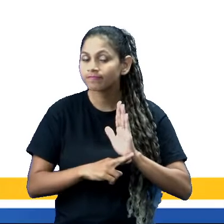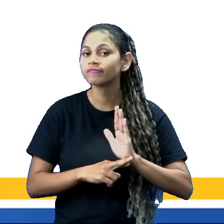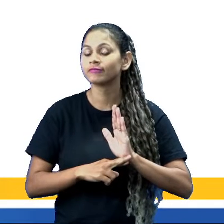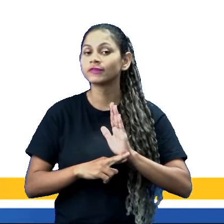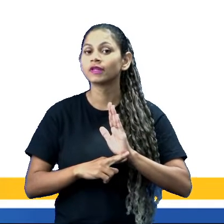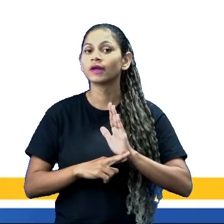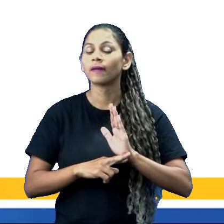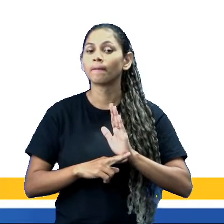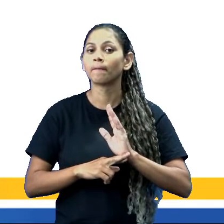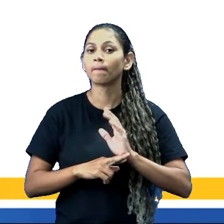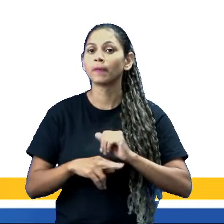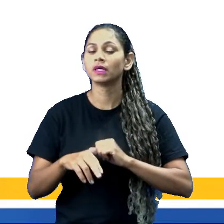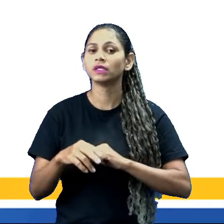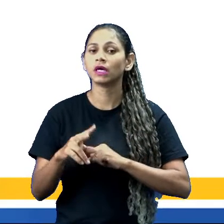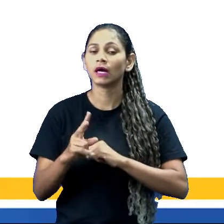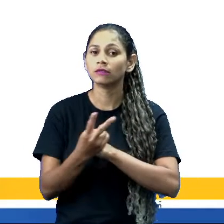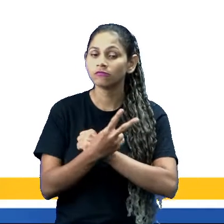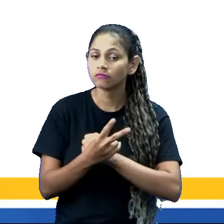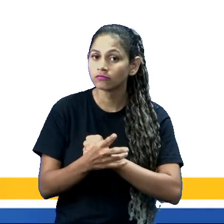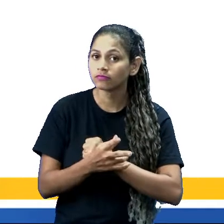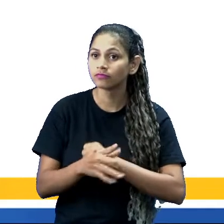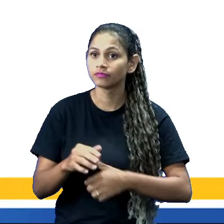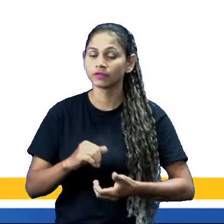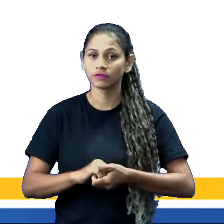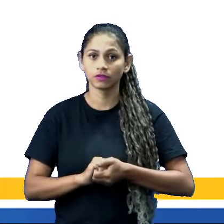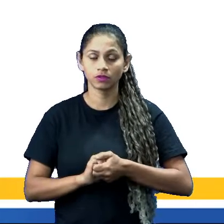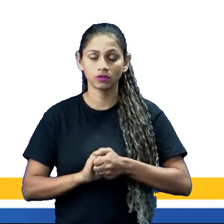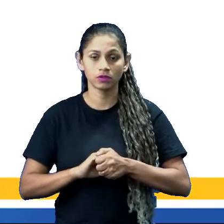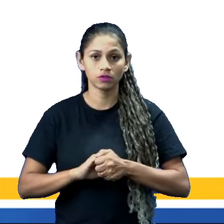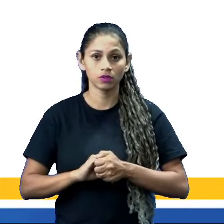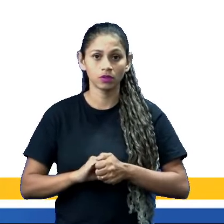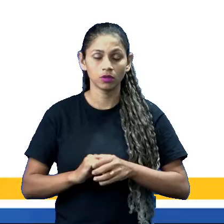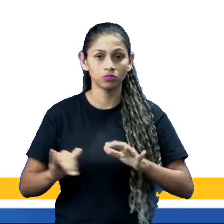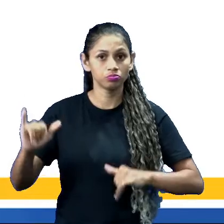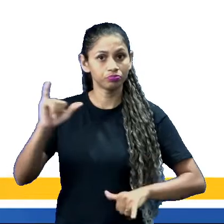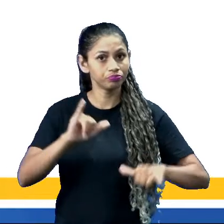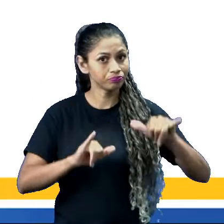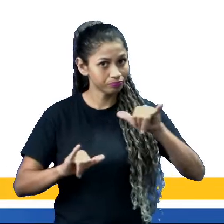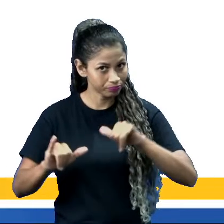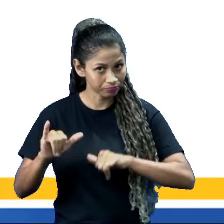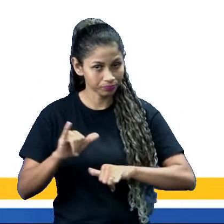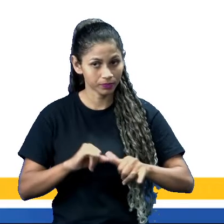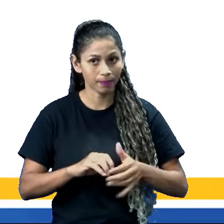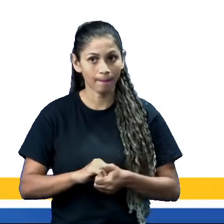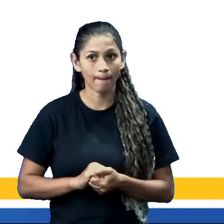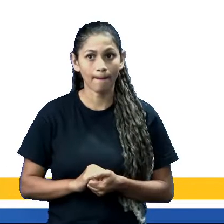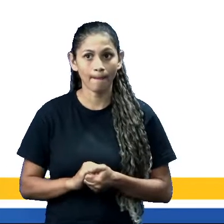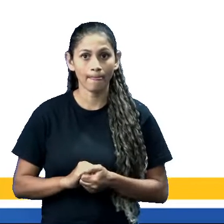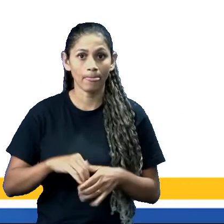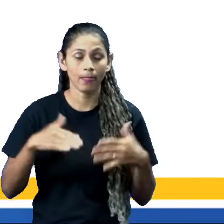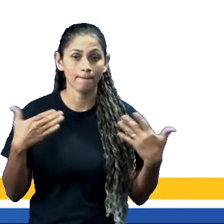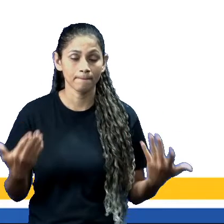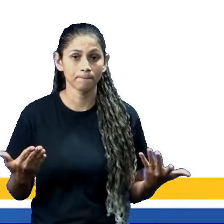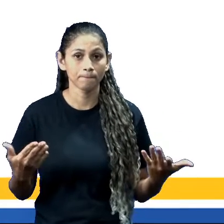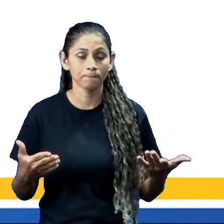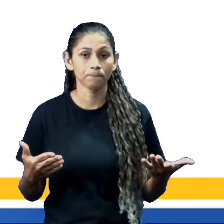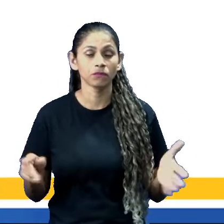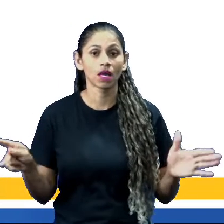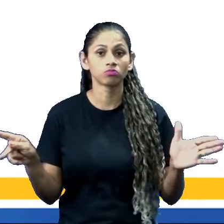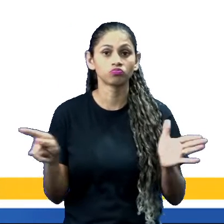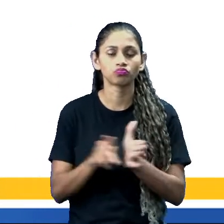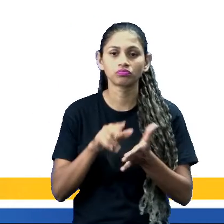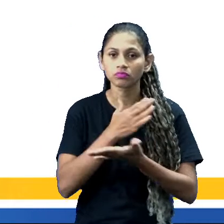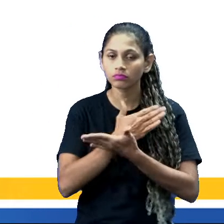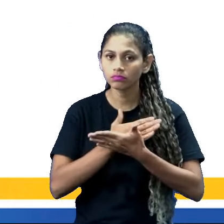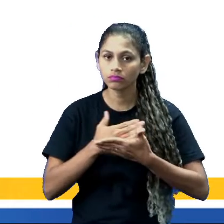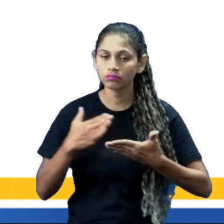prevenções, né, que a gente pode ter ali de acidentes na manipulação e no cuidado ali com os descartes. Então, para começar, a gente